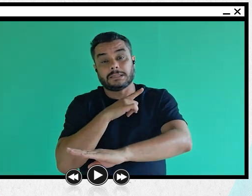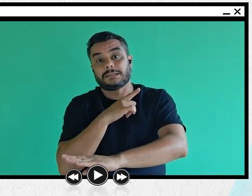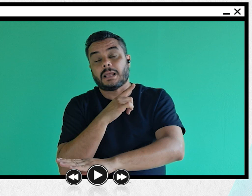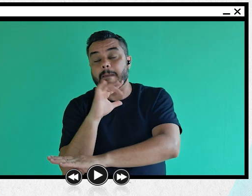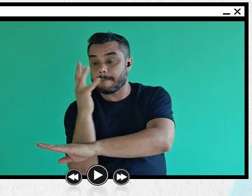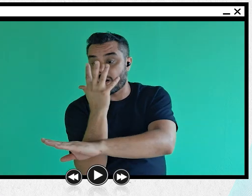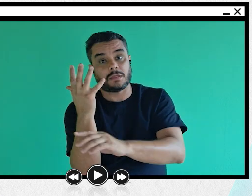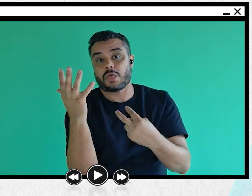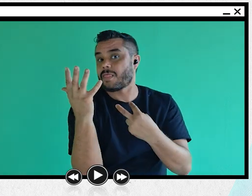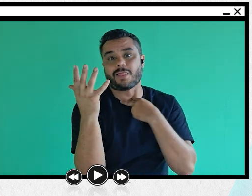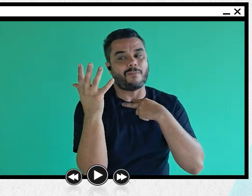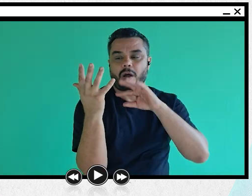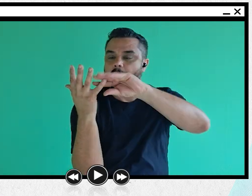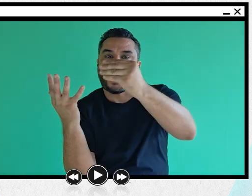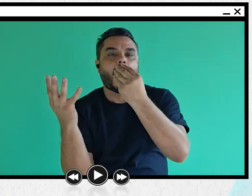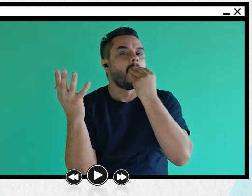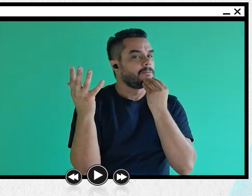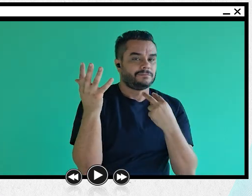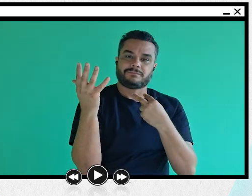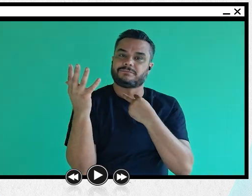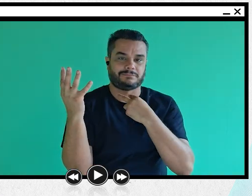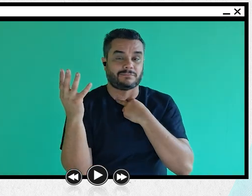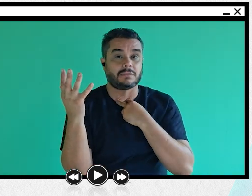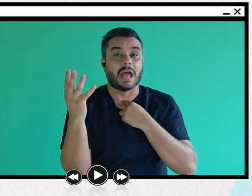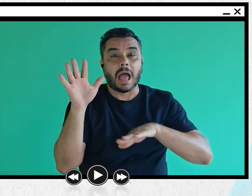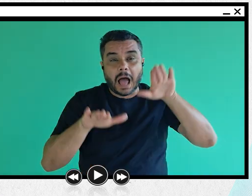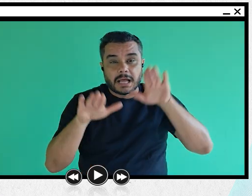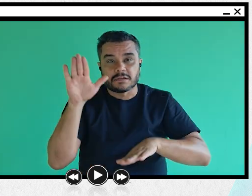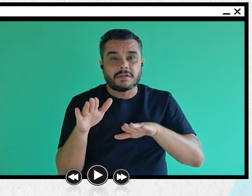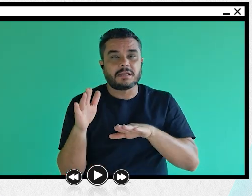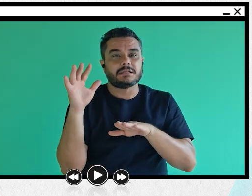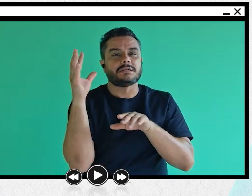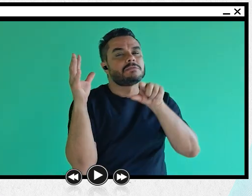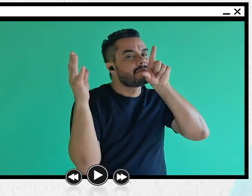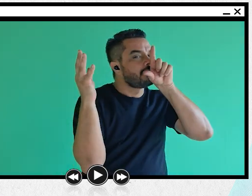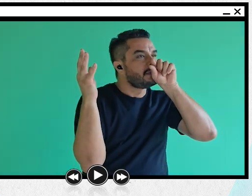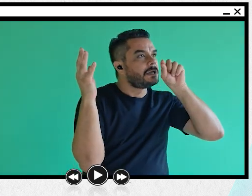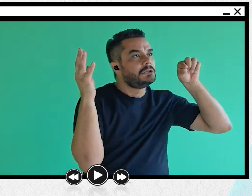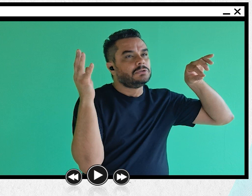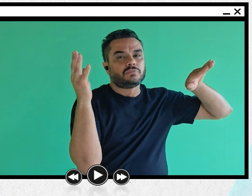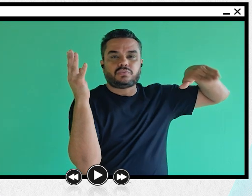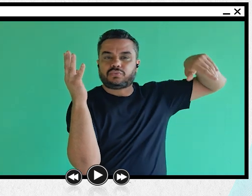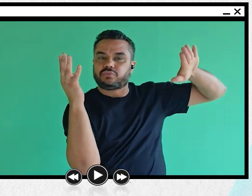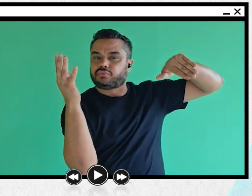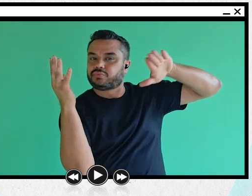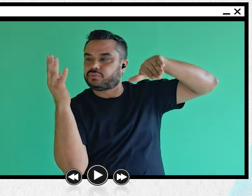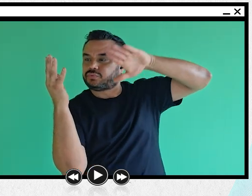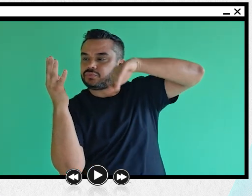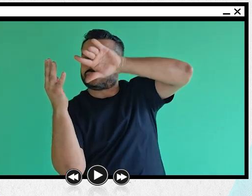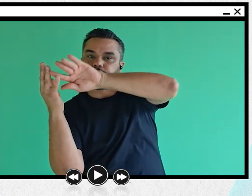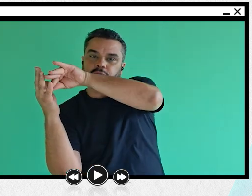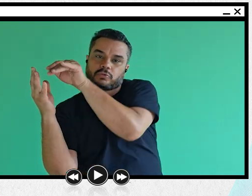comestível. Então, são algumas plantas, e outras que acaba, até passarinho, às vezes, acaba levando, e o sistema vai se desenvolvendo. Mas sempre